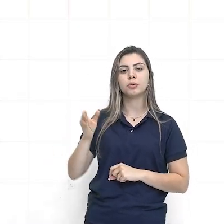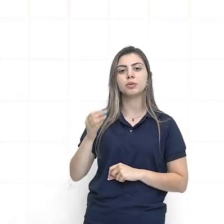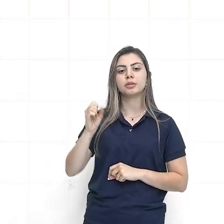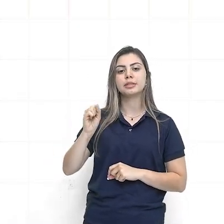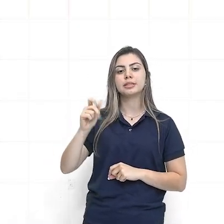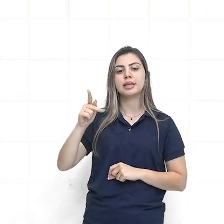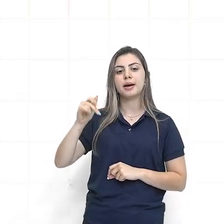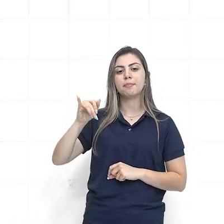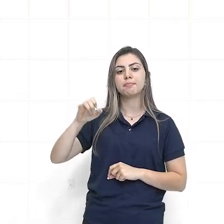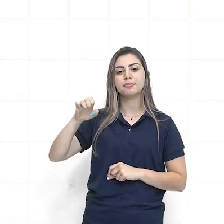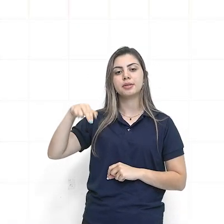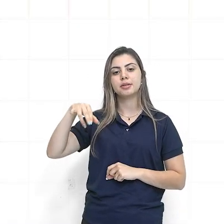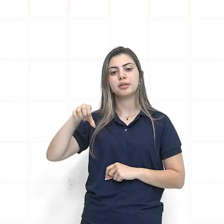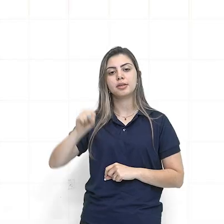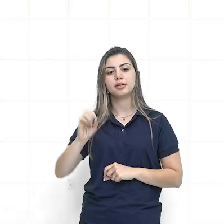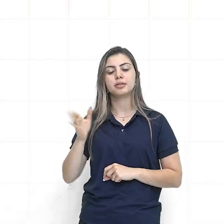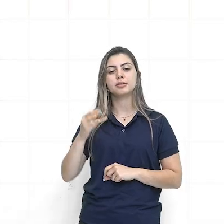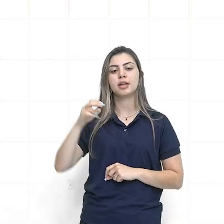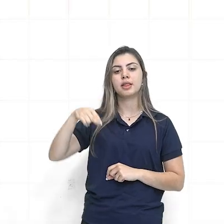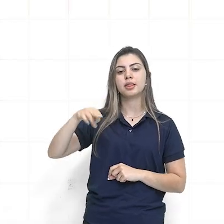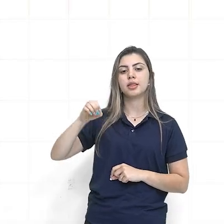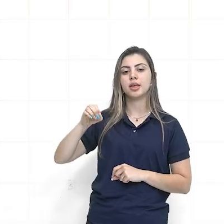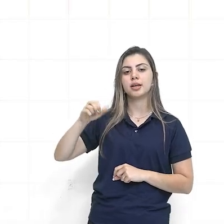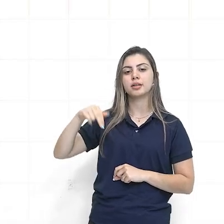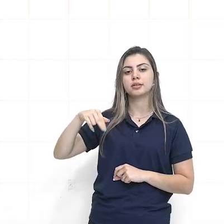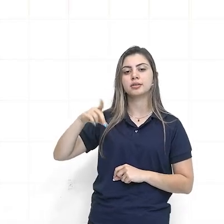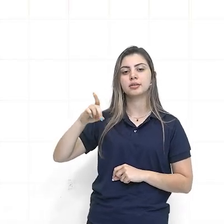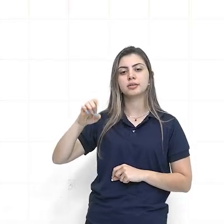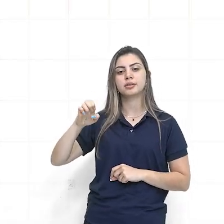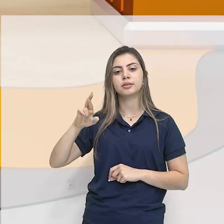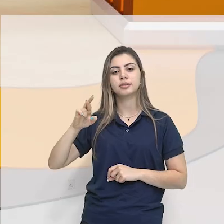são conhecidos como os homens das